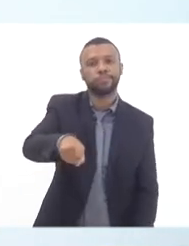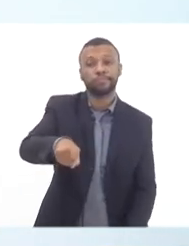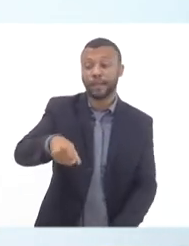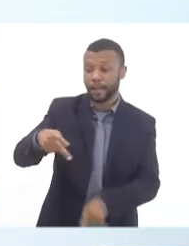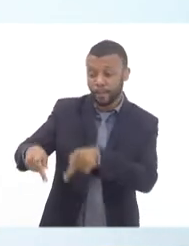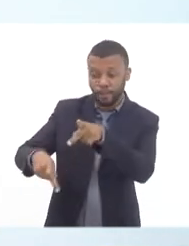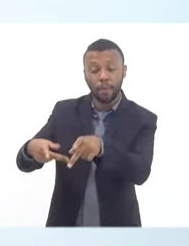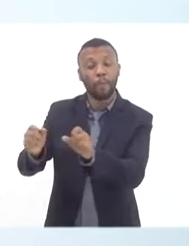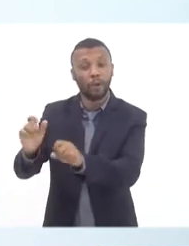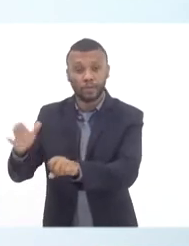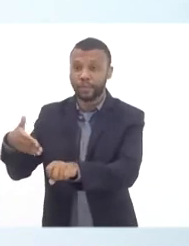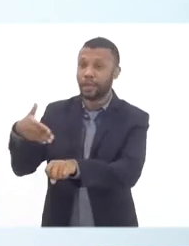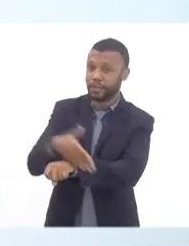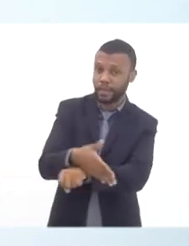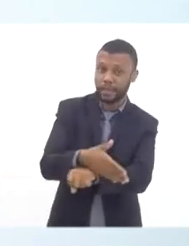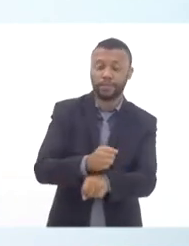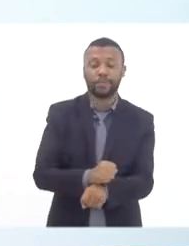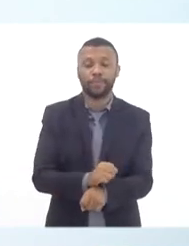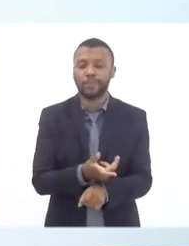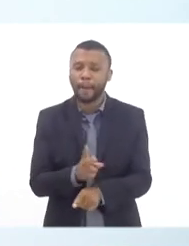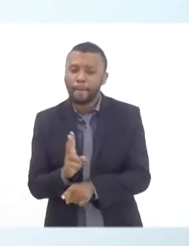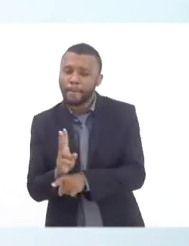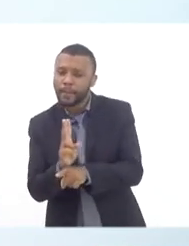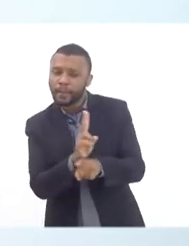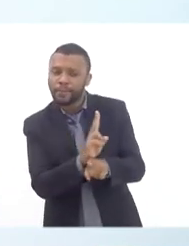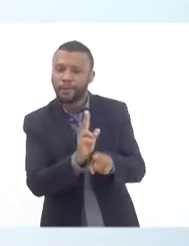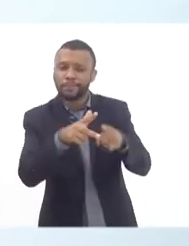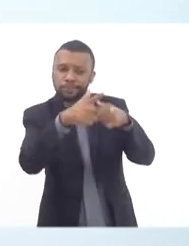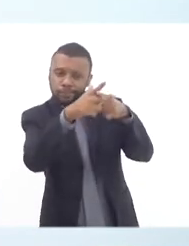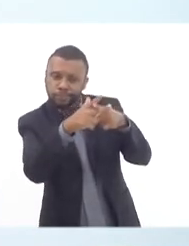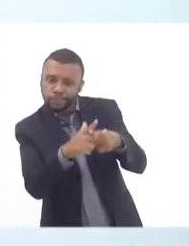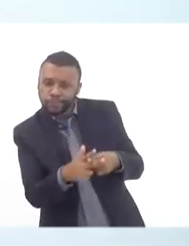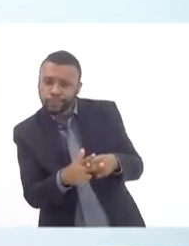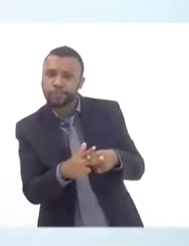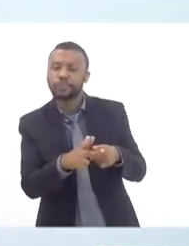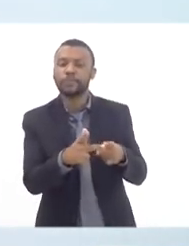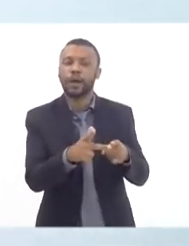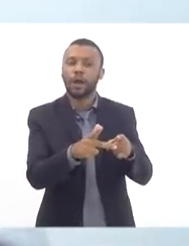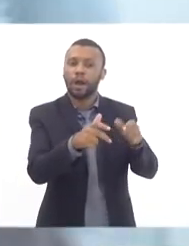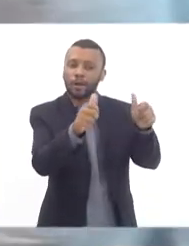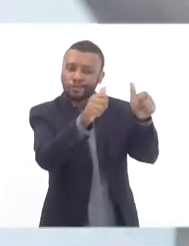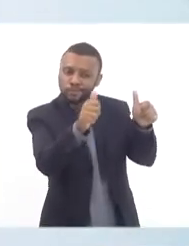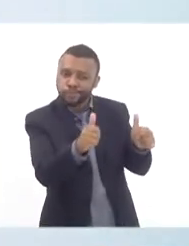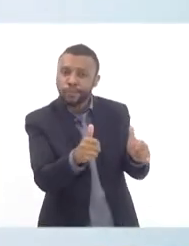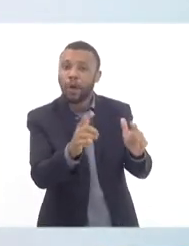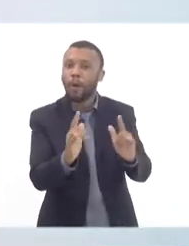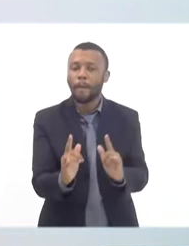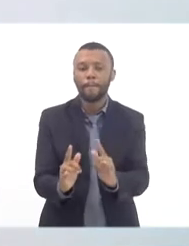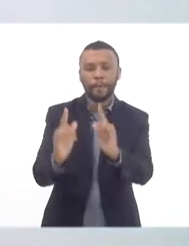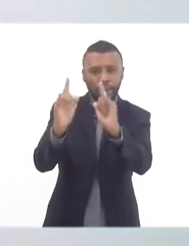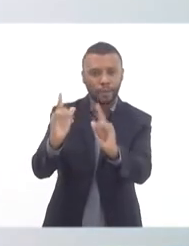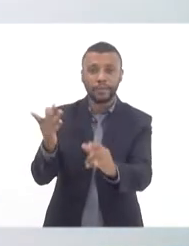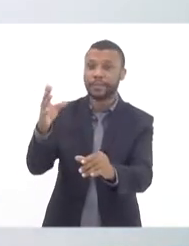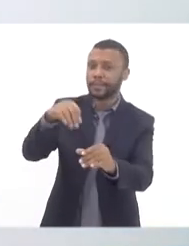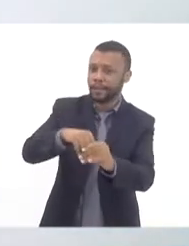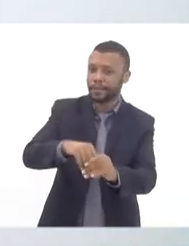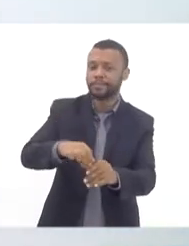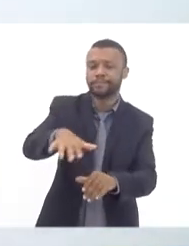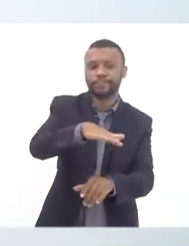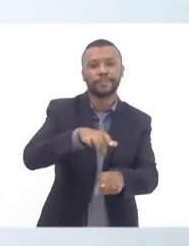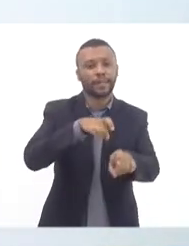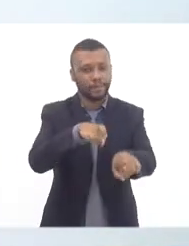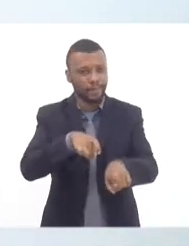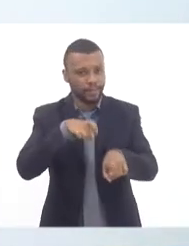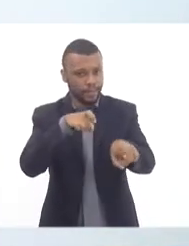preservar e restaurar o conjunto arquitetônico que compõe o espaço do Parque Estadual Fazenda Colubandê, protegendo assim